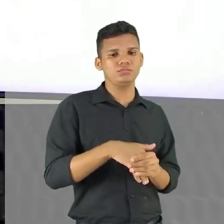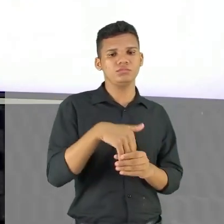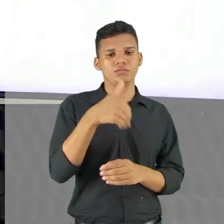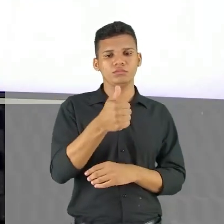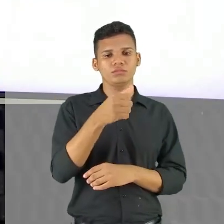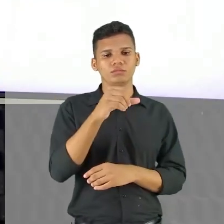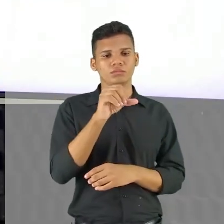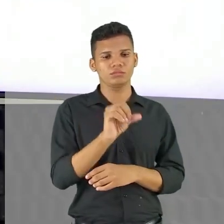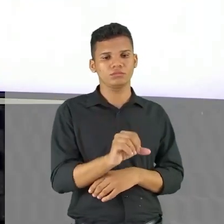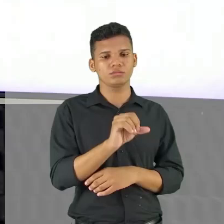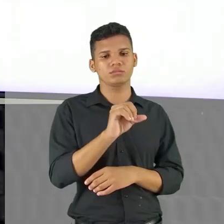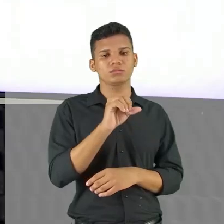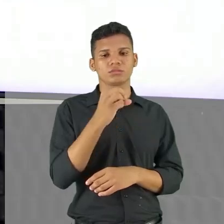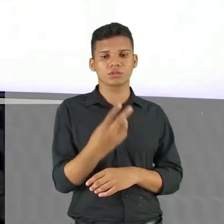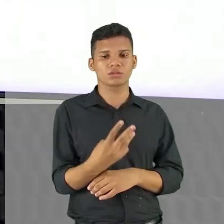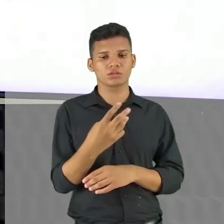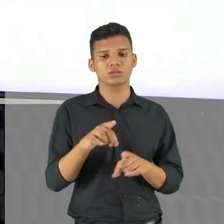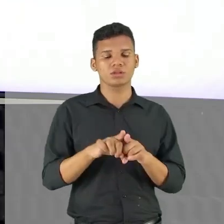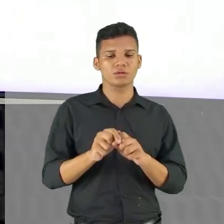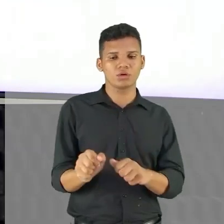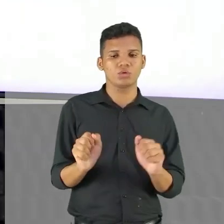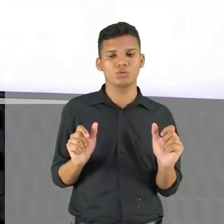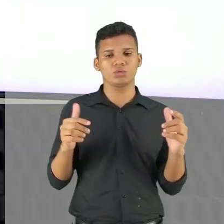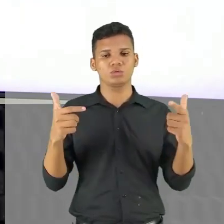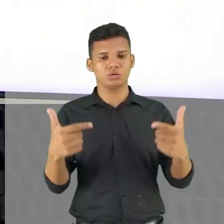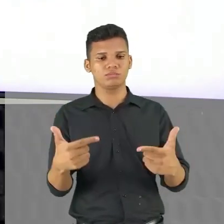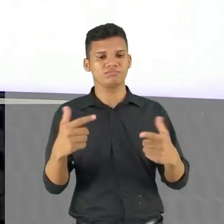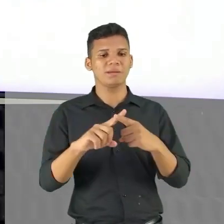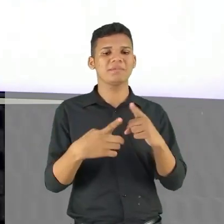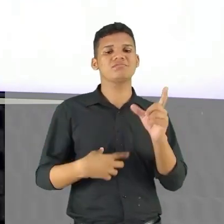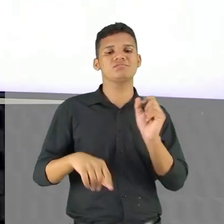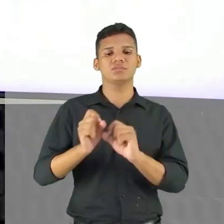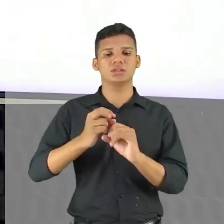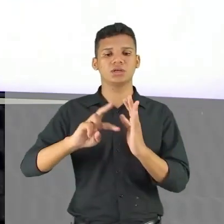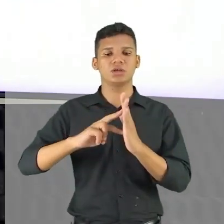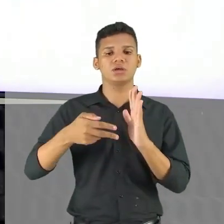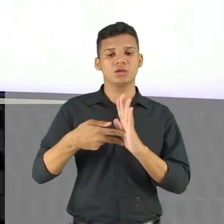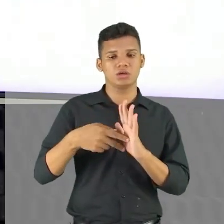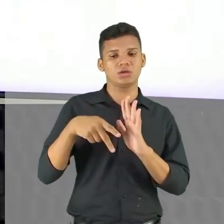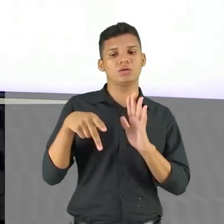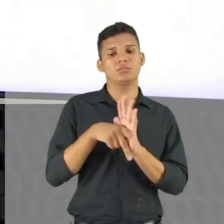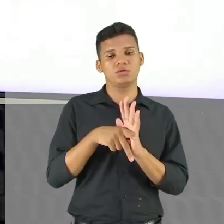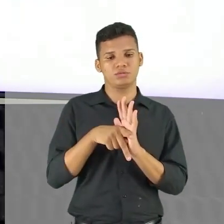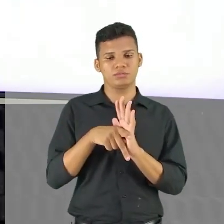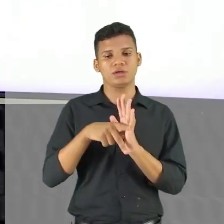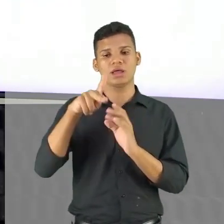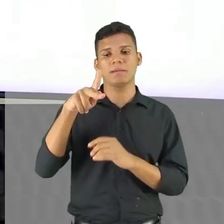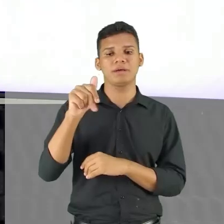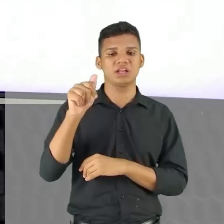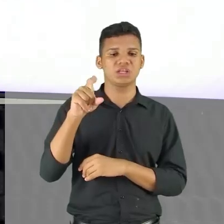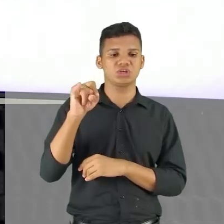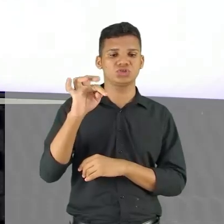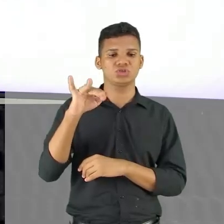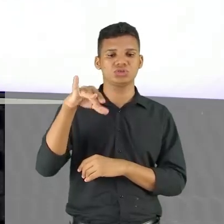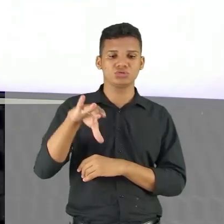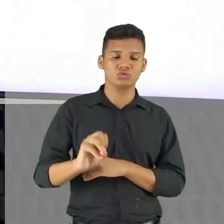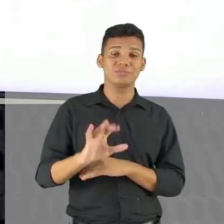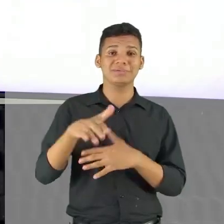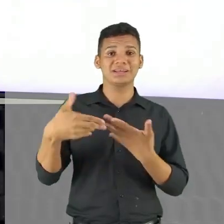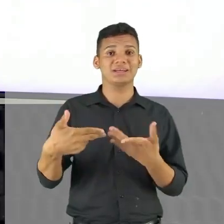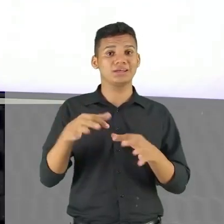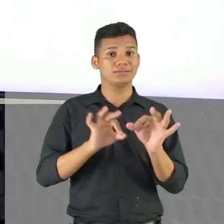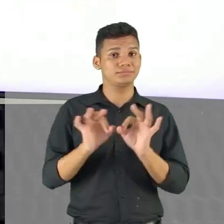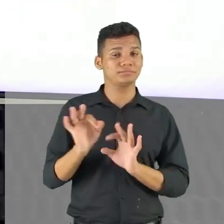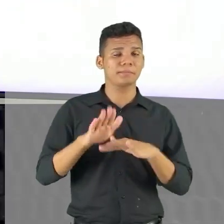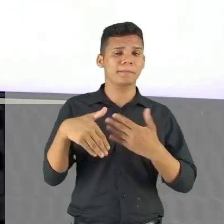da Assembleia Geral, a resolução eleva o status do Estado palestino perante a organização. Veja